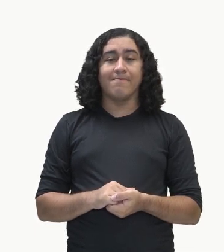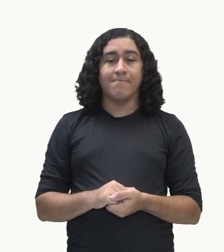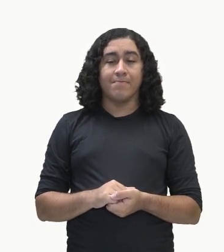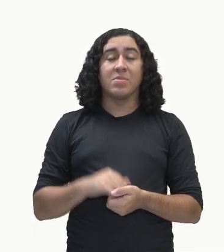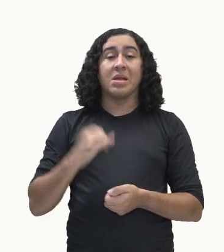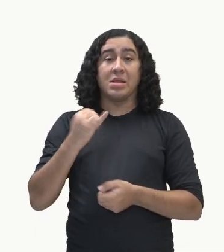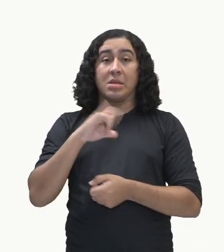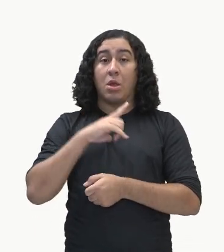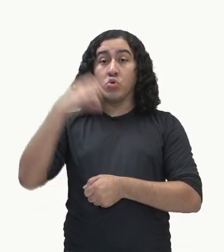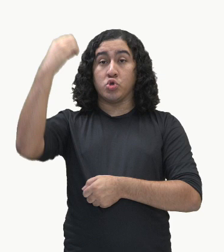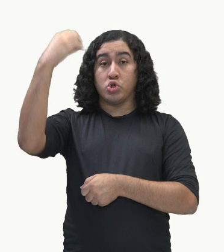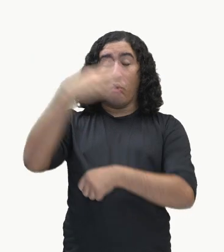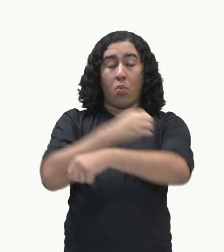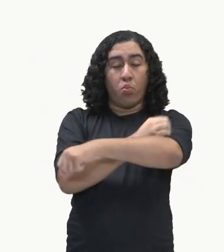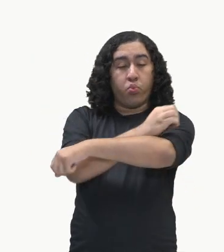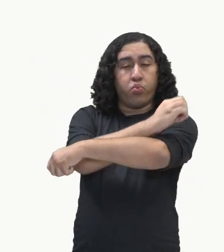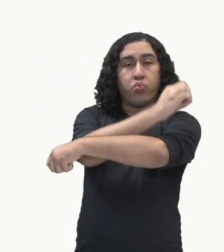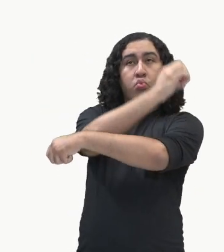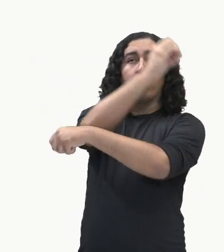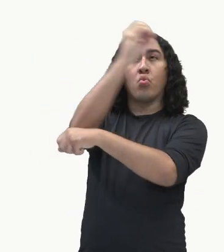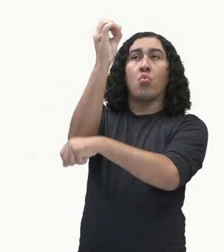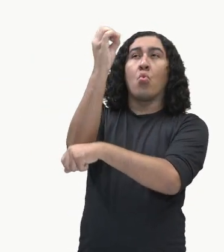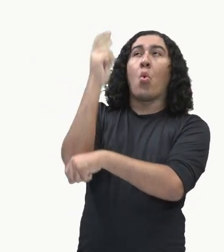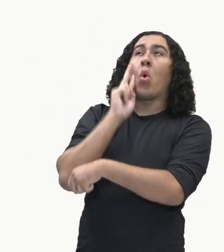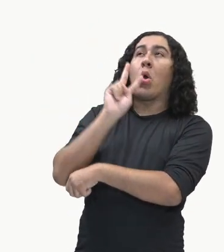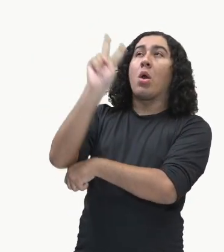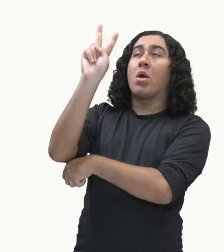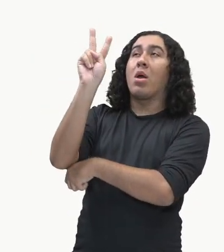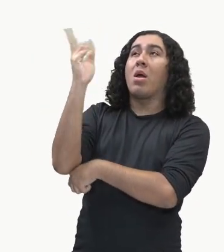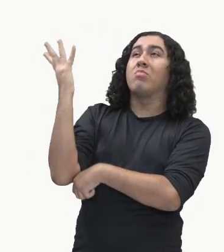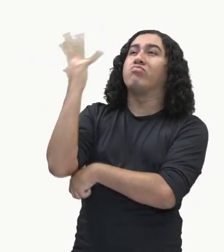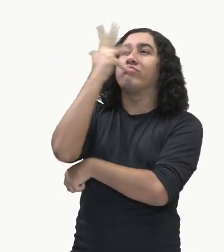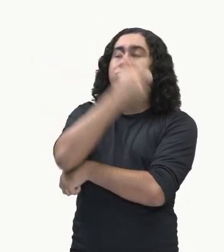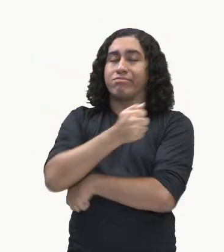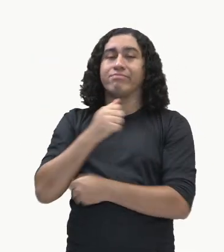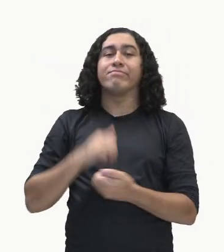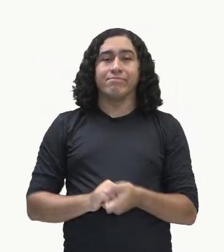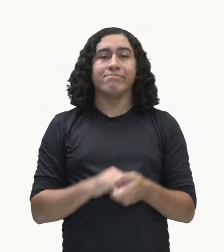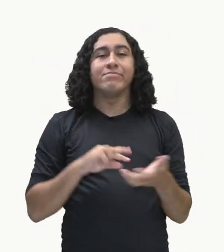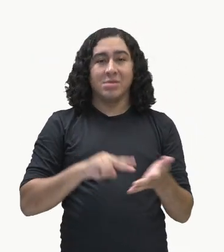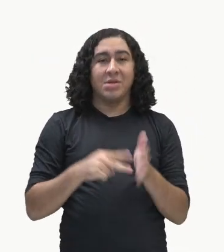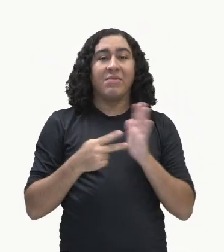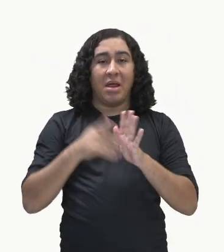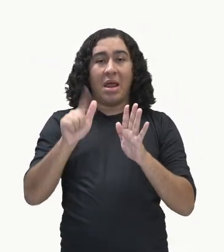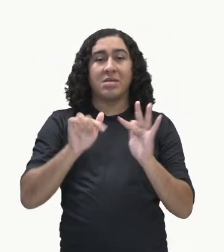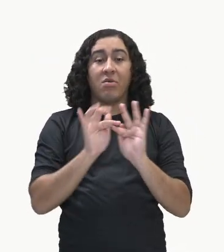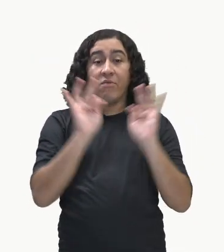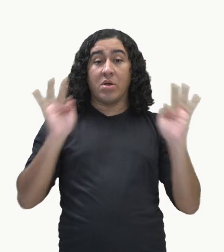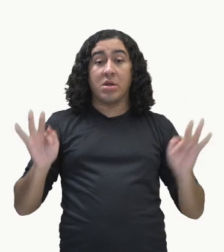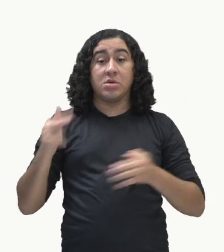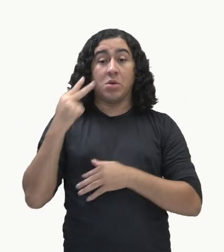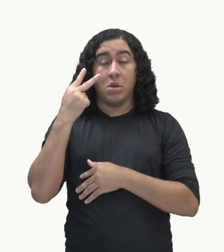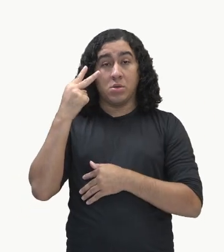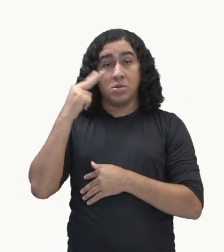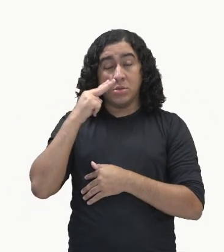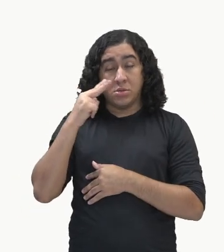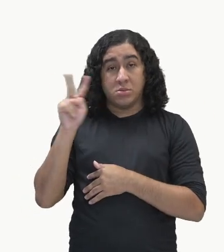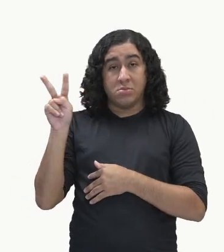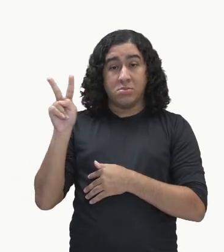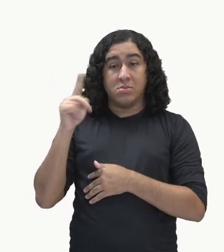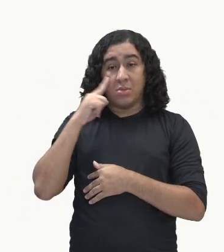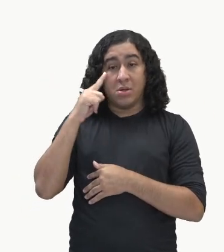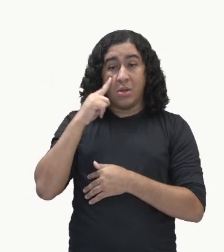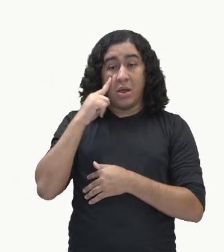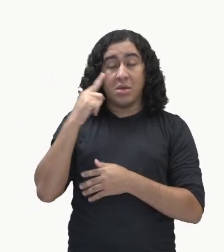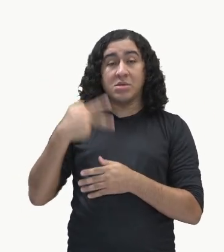no horizonte, né? This morning, I saw a beautiful sunrise. Seria o nascer do sol, né? A tradução mais apropriada para a